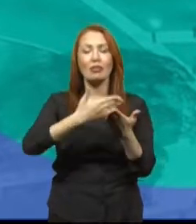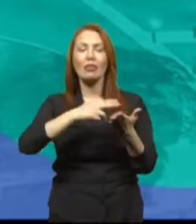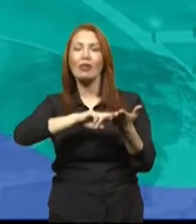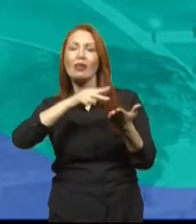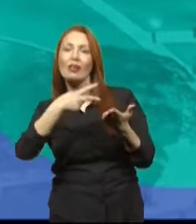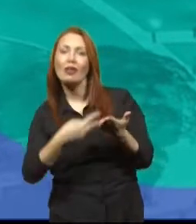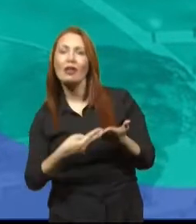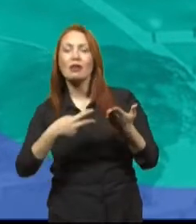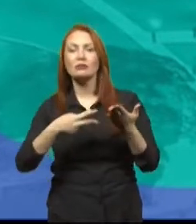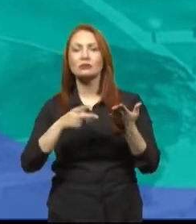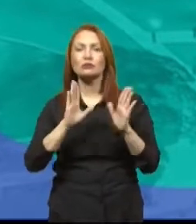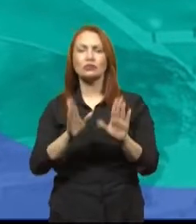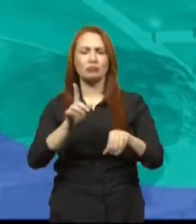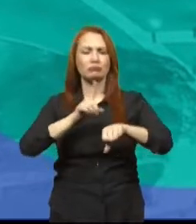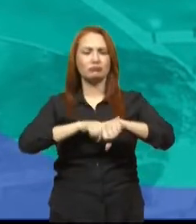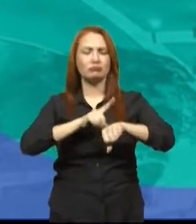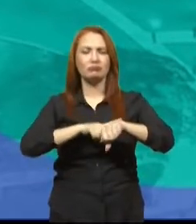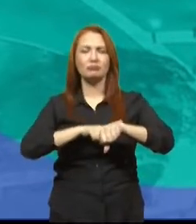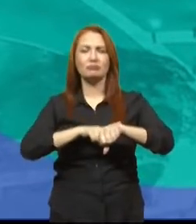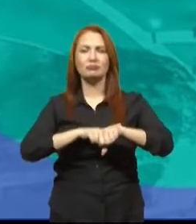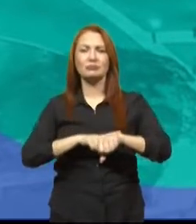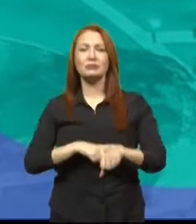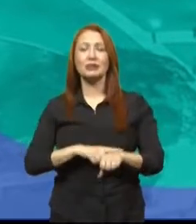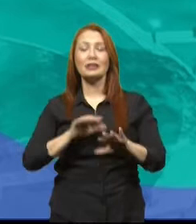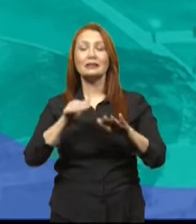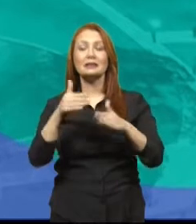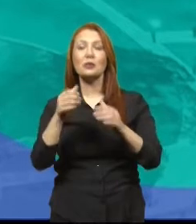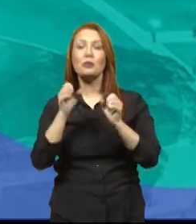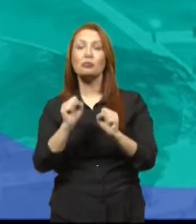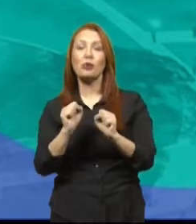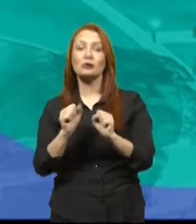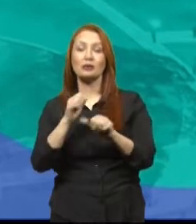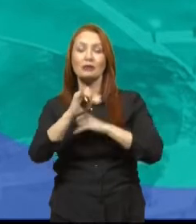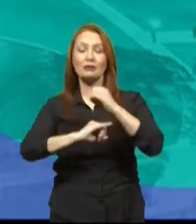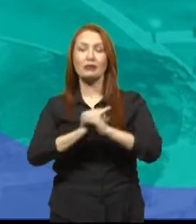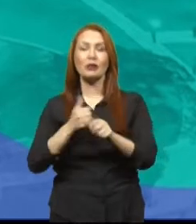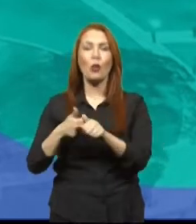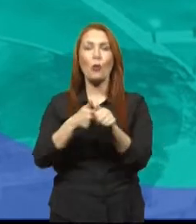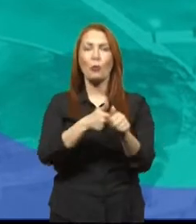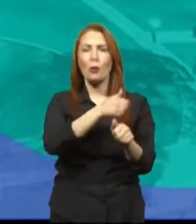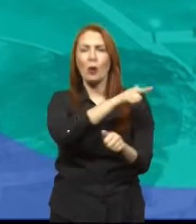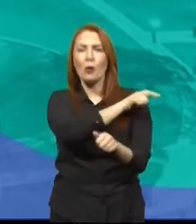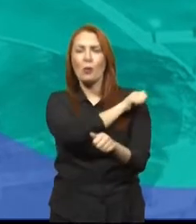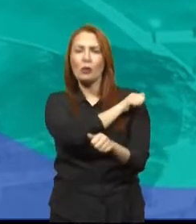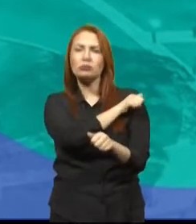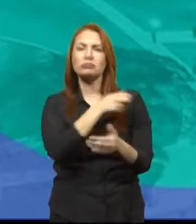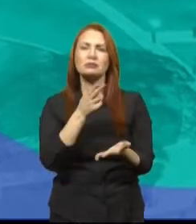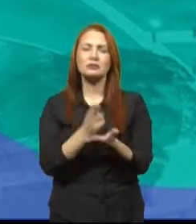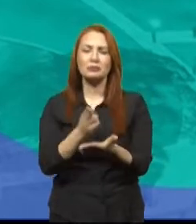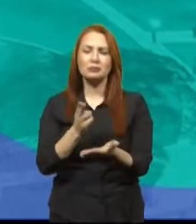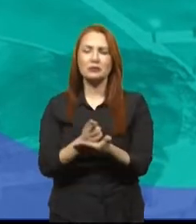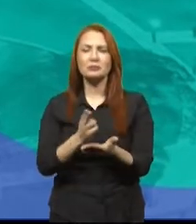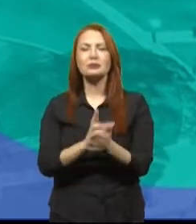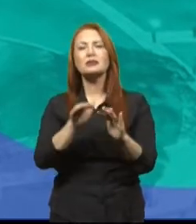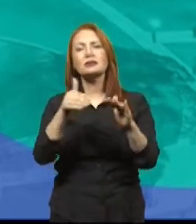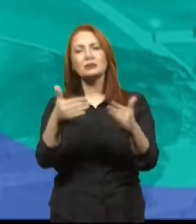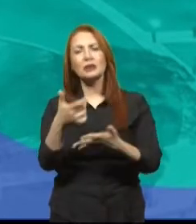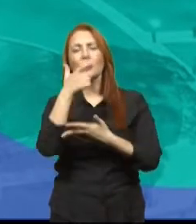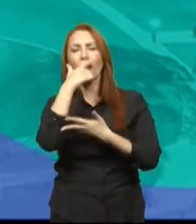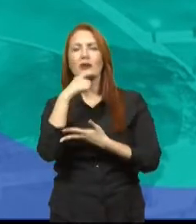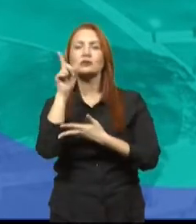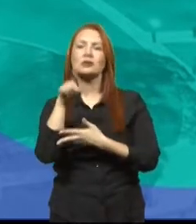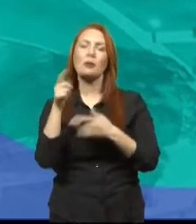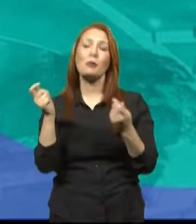aluno durante o tempo todo que o aluno quiser. Então, a IA está aí, a IA vai possibilitar